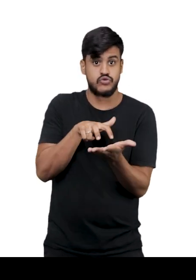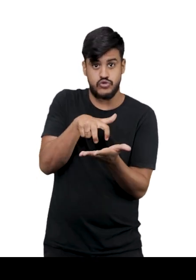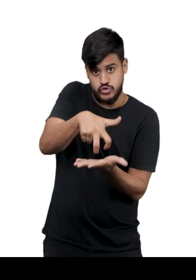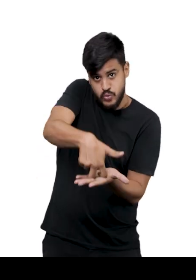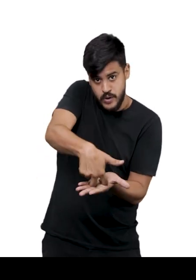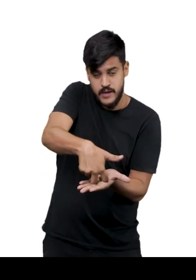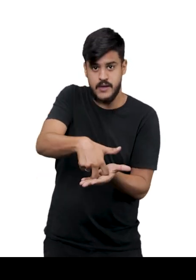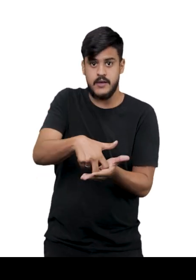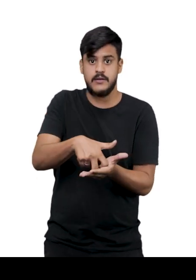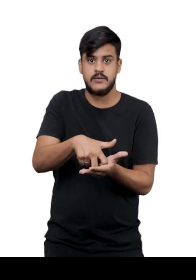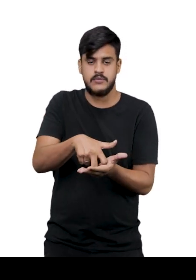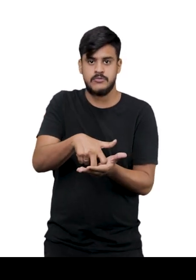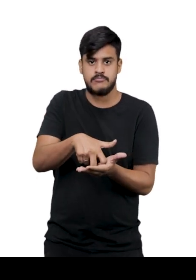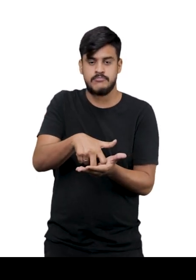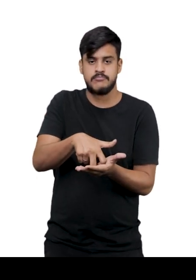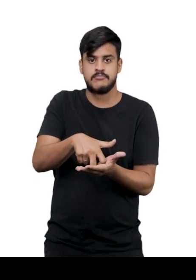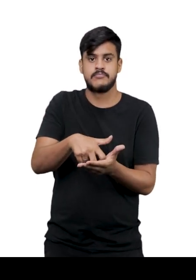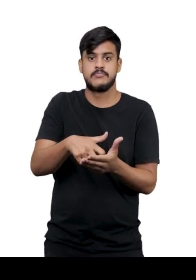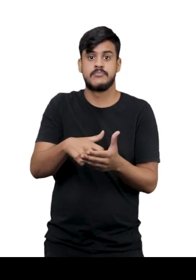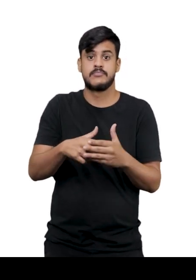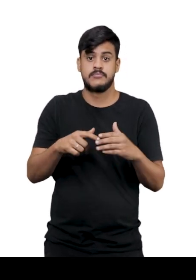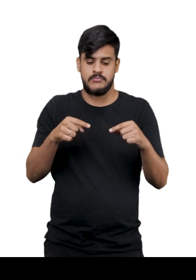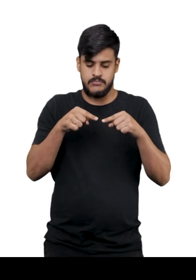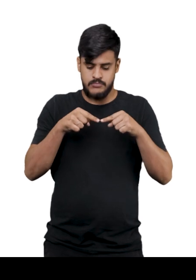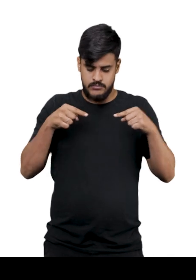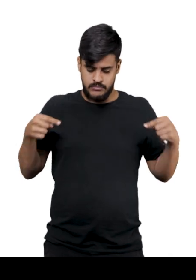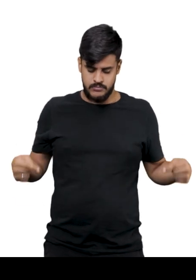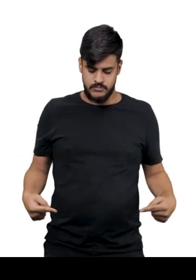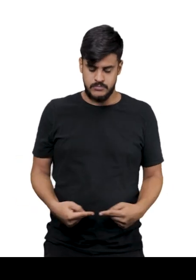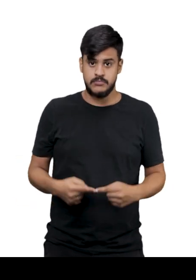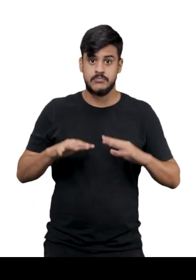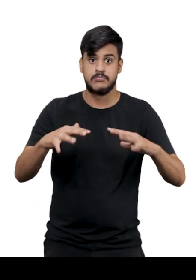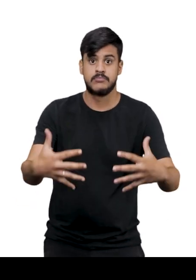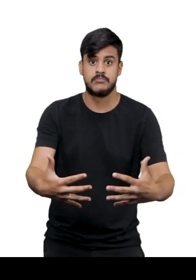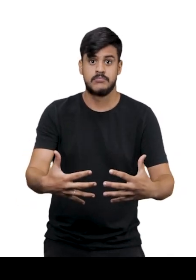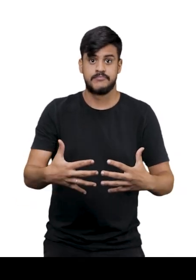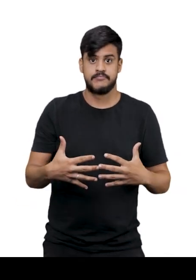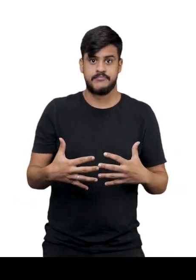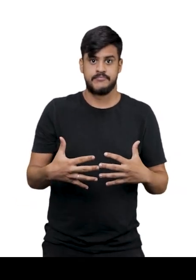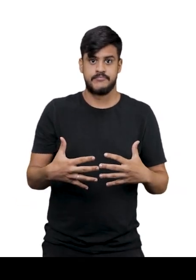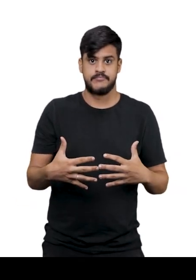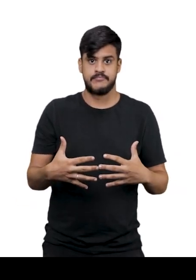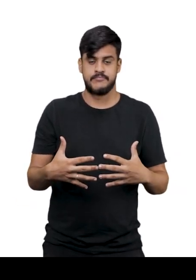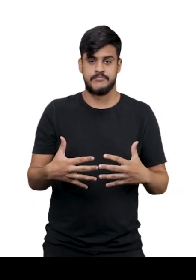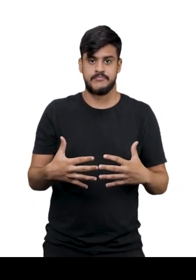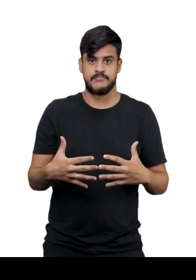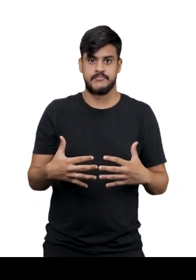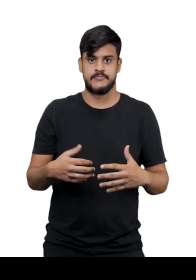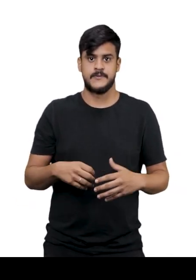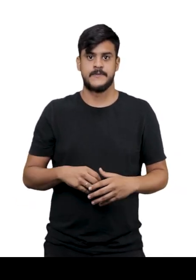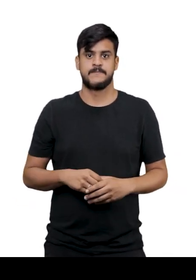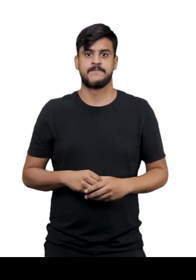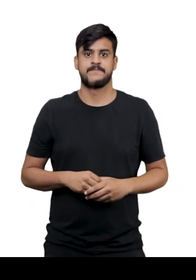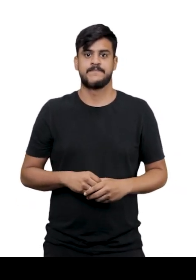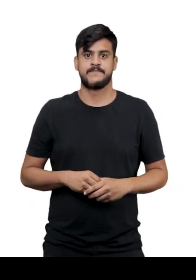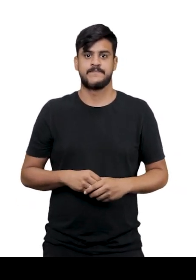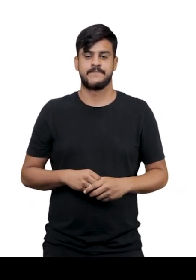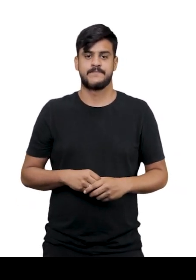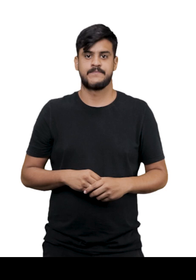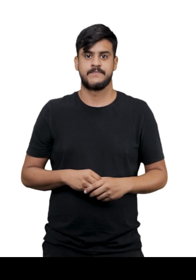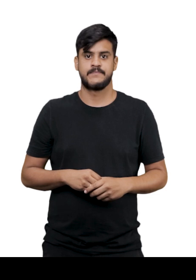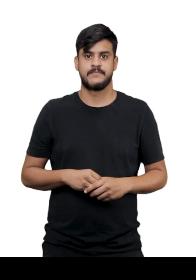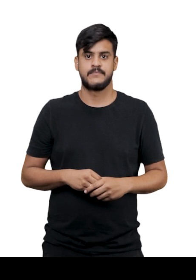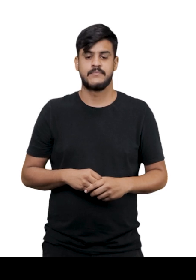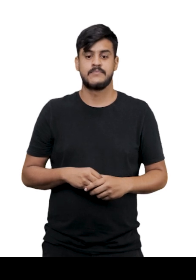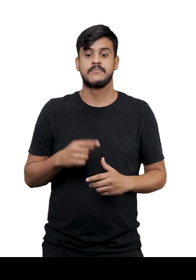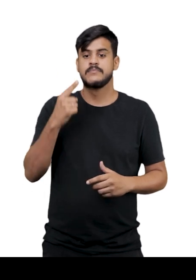localizada na parte frontal da peça, está de joelhos sobre a base circular, e segura com as duas mãos um objeto em forma de